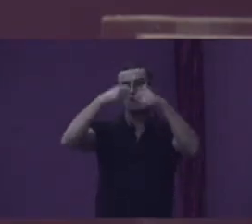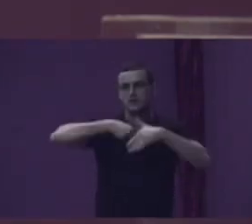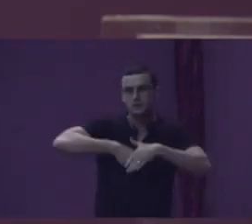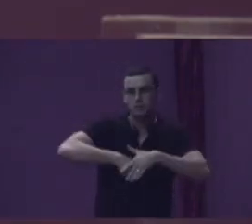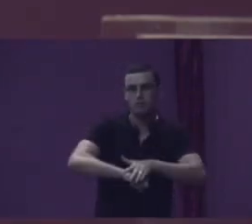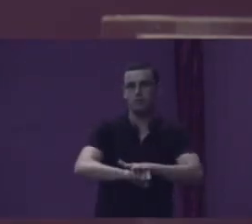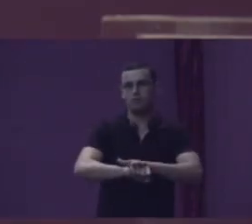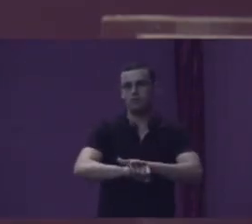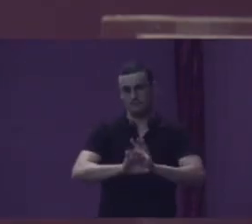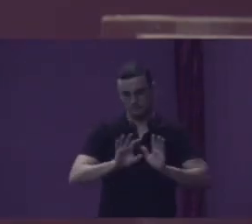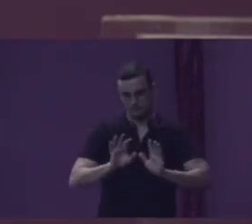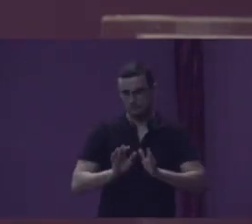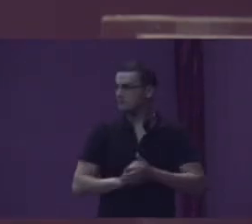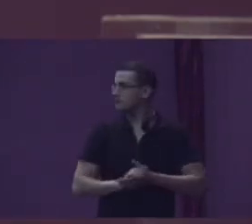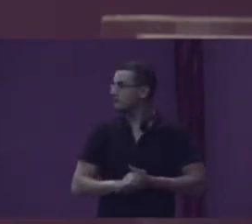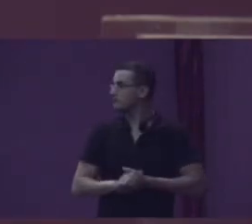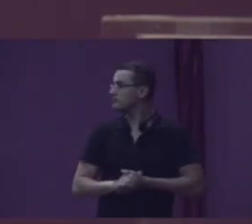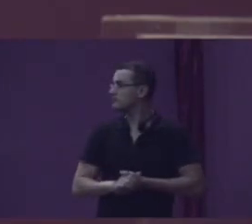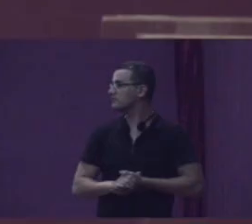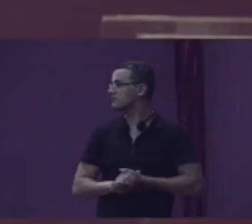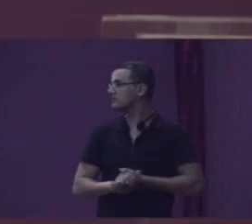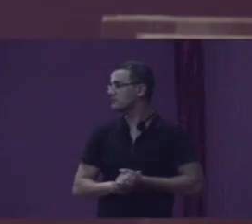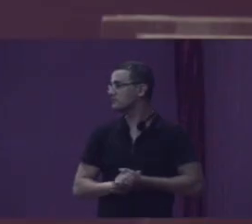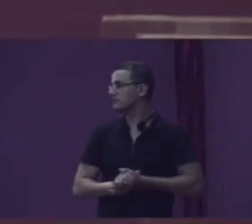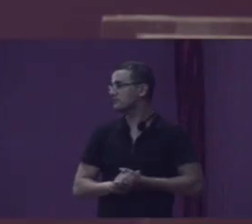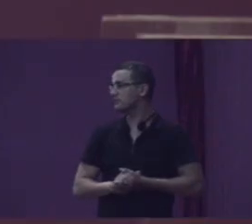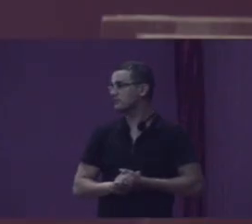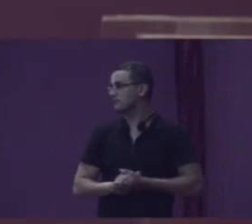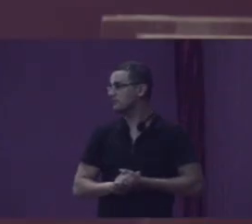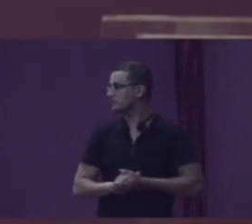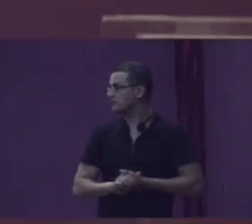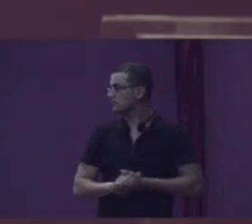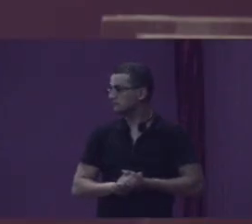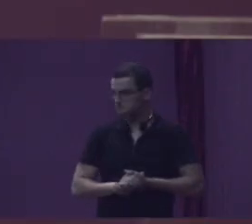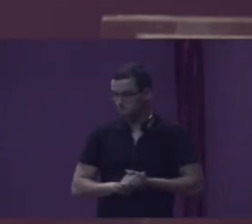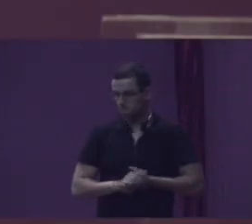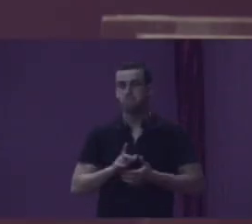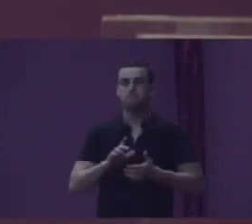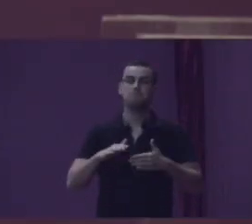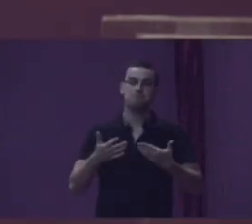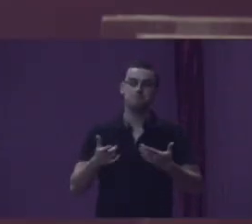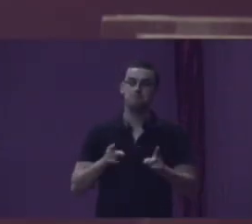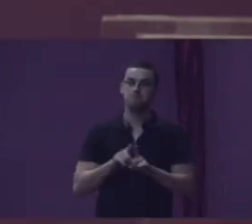ser pior. E tem risco para profissionais de saúde.